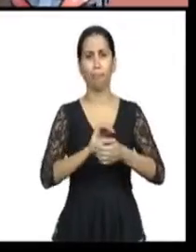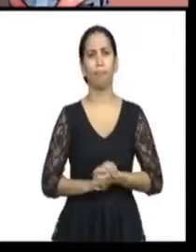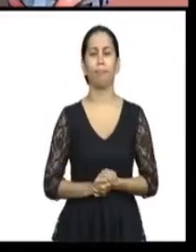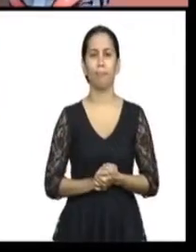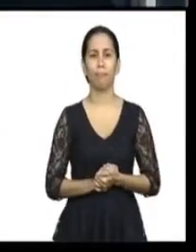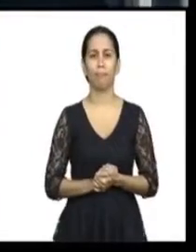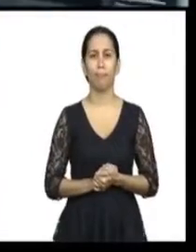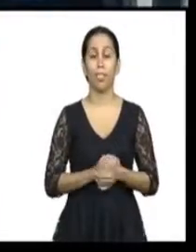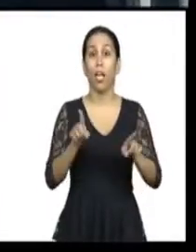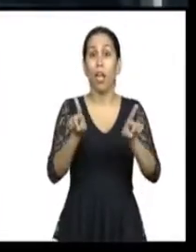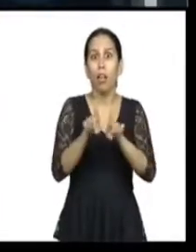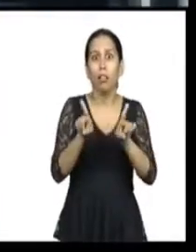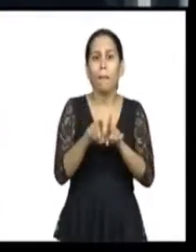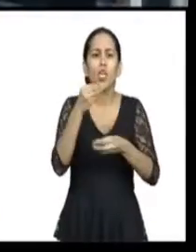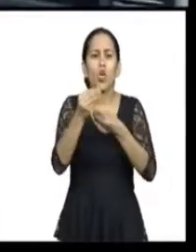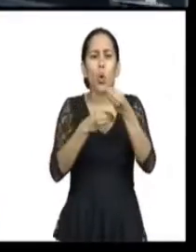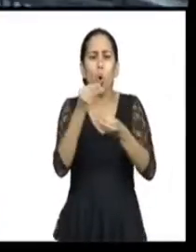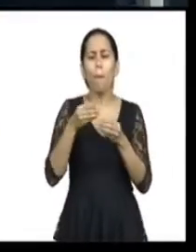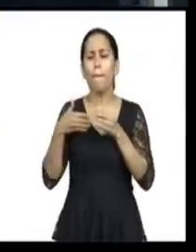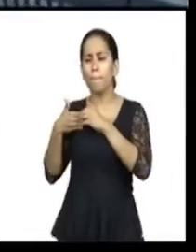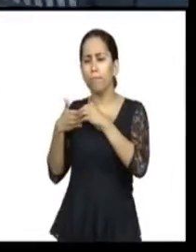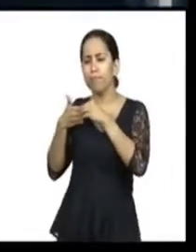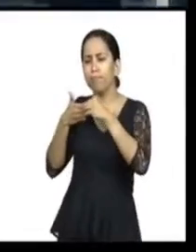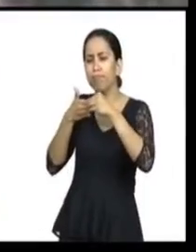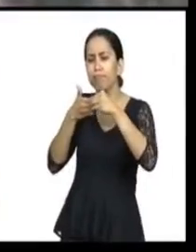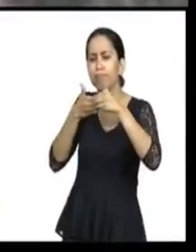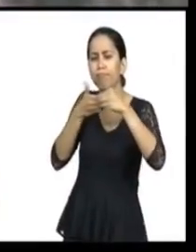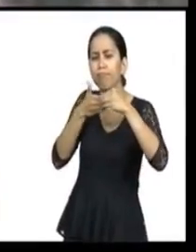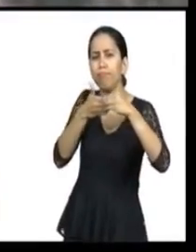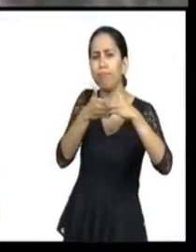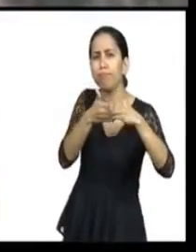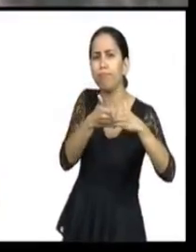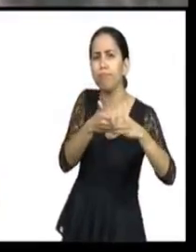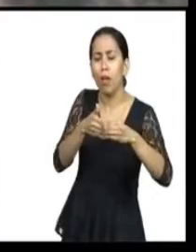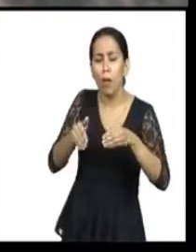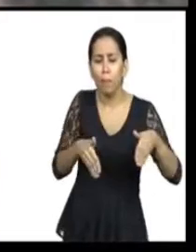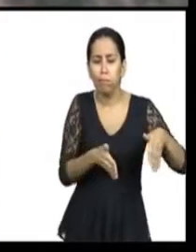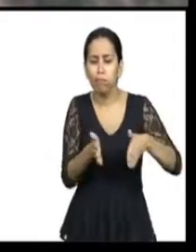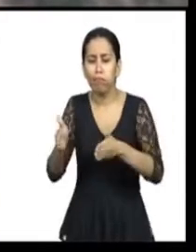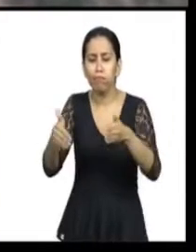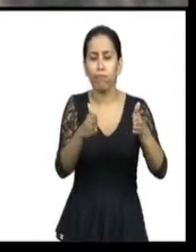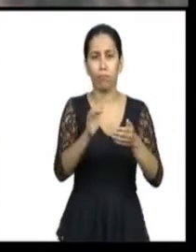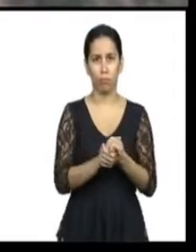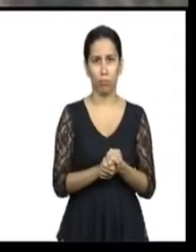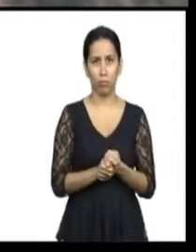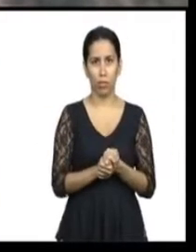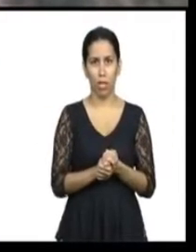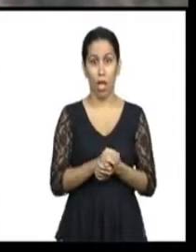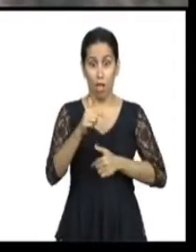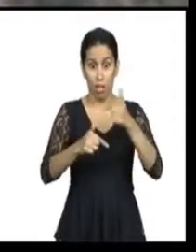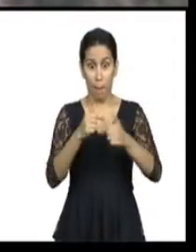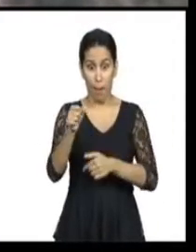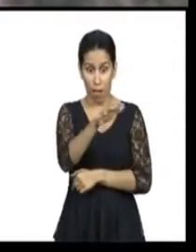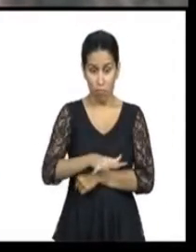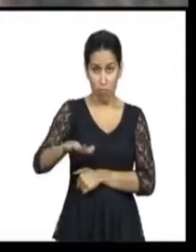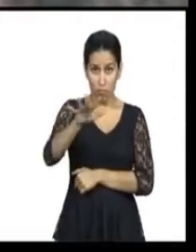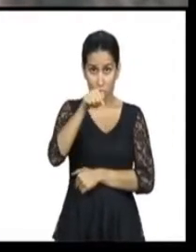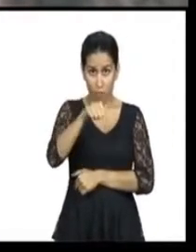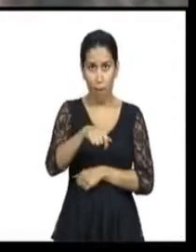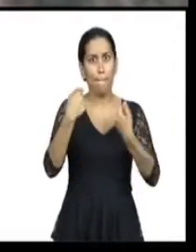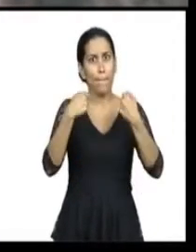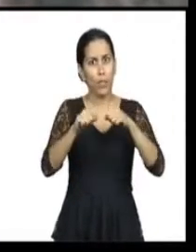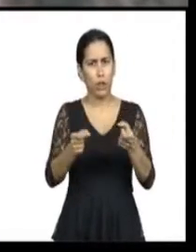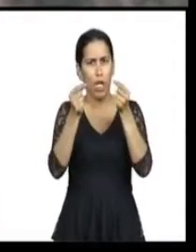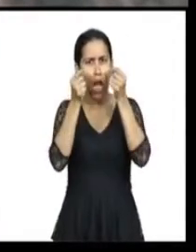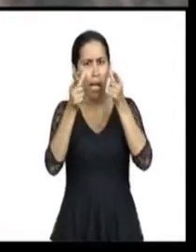alguns procedimentos de condução. Dirigir um veículo leve numa mina exige atenção e cuidado. Seguindo o que aprendeu